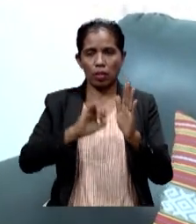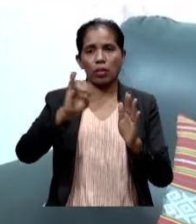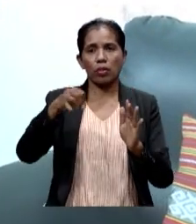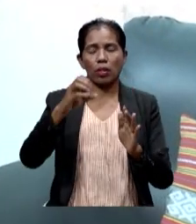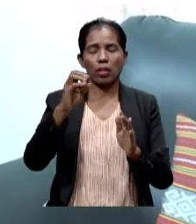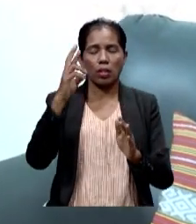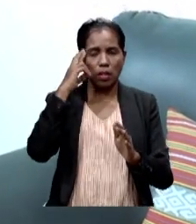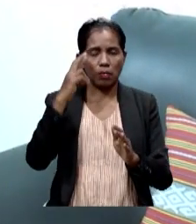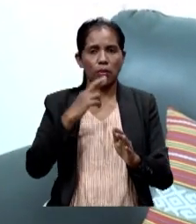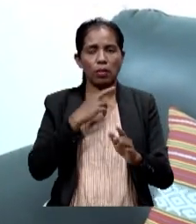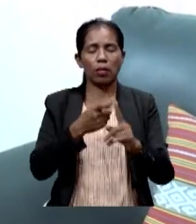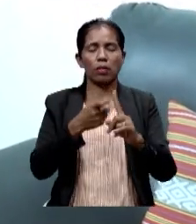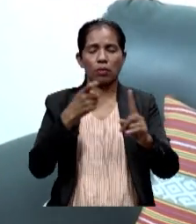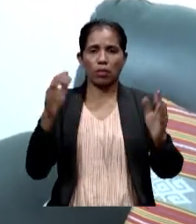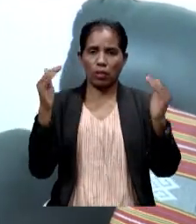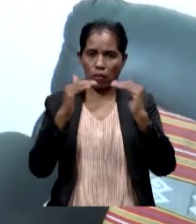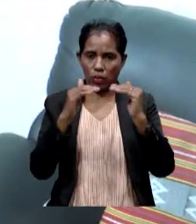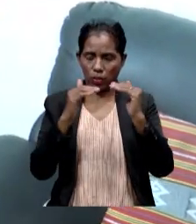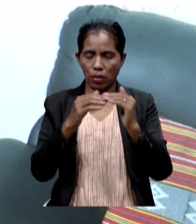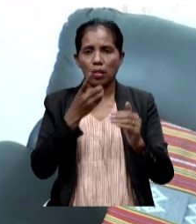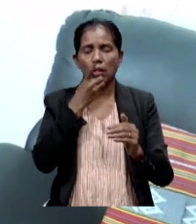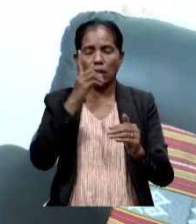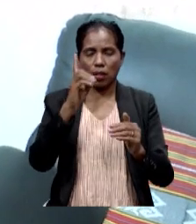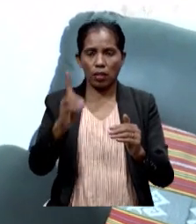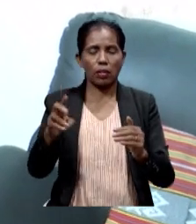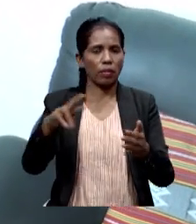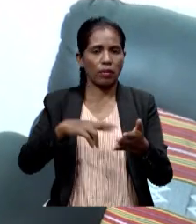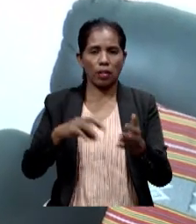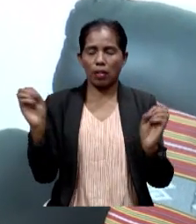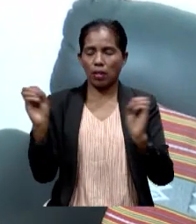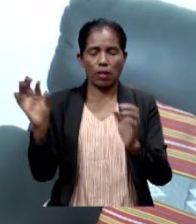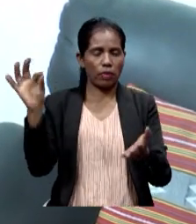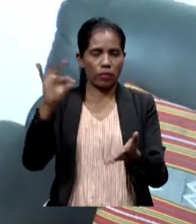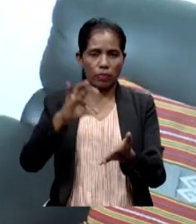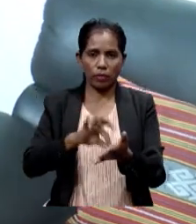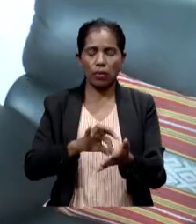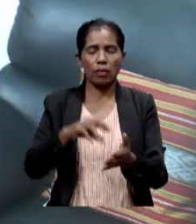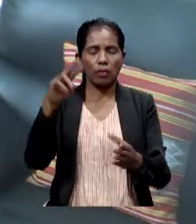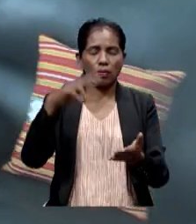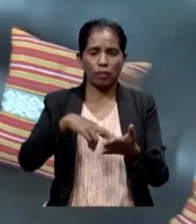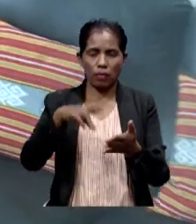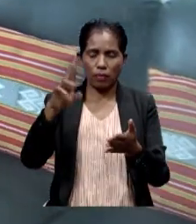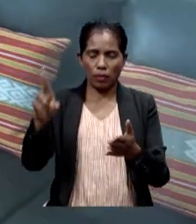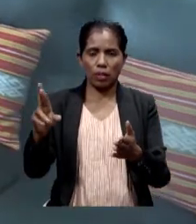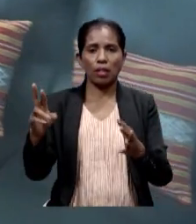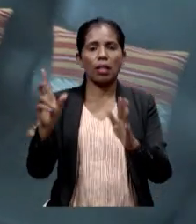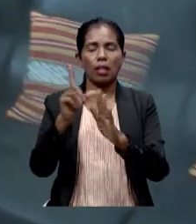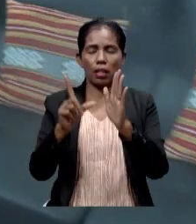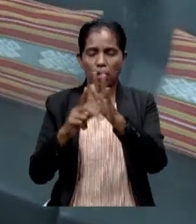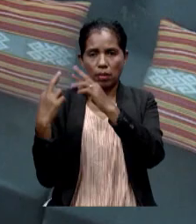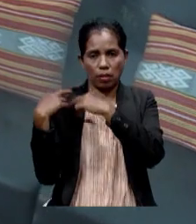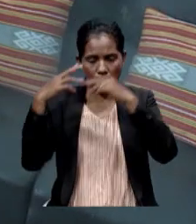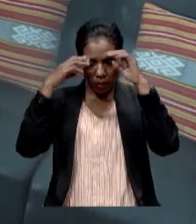russe comunicado ba imprensa, declara veta lei responsabilidade Presidente da República ne, baseia